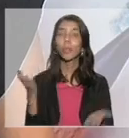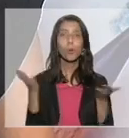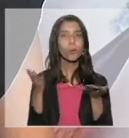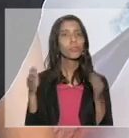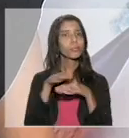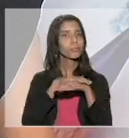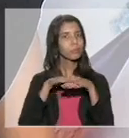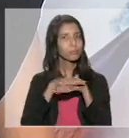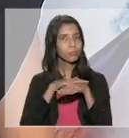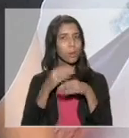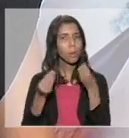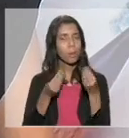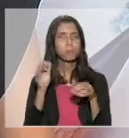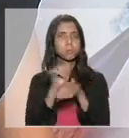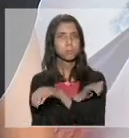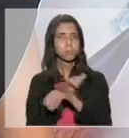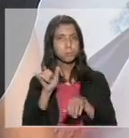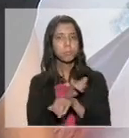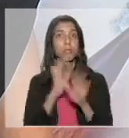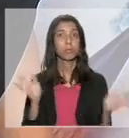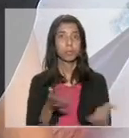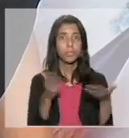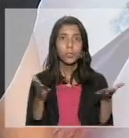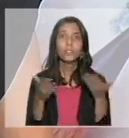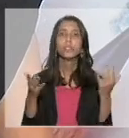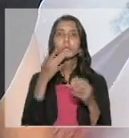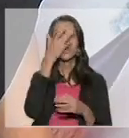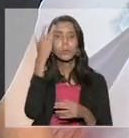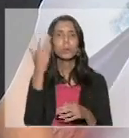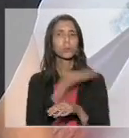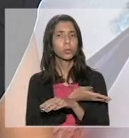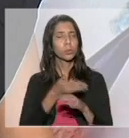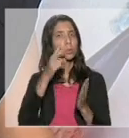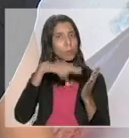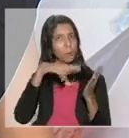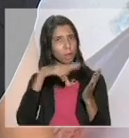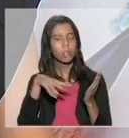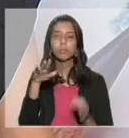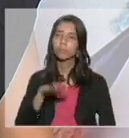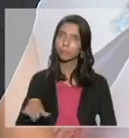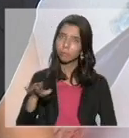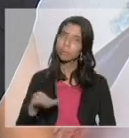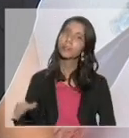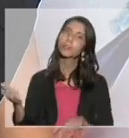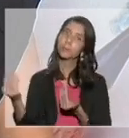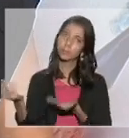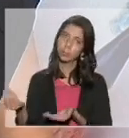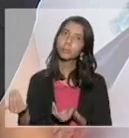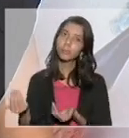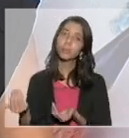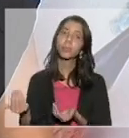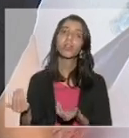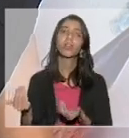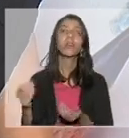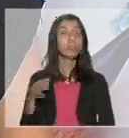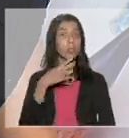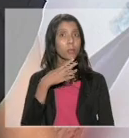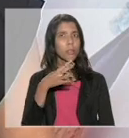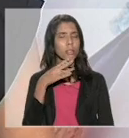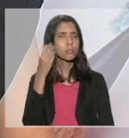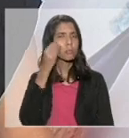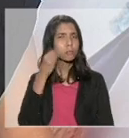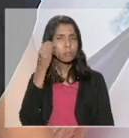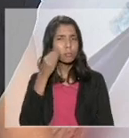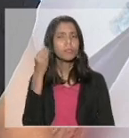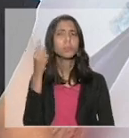Olá, hoje nós vamos discutir estratégias para incentivar o hábito da leitura em crianças, adolescentes e jovens. Vamos